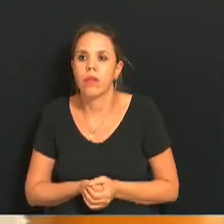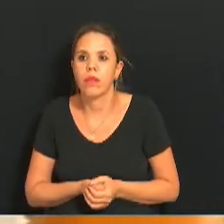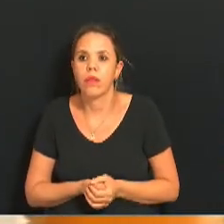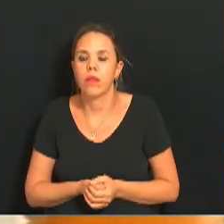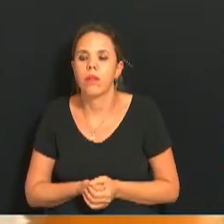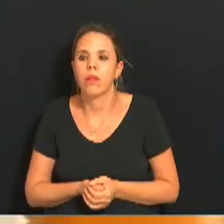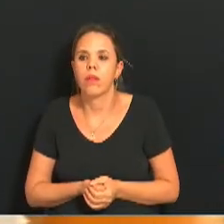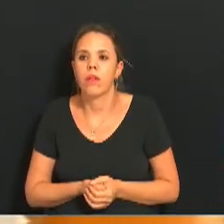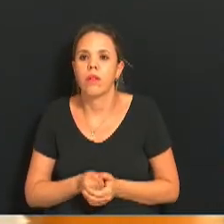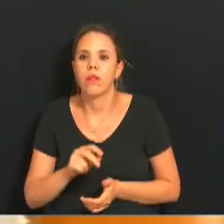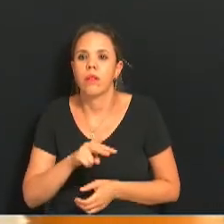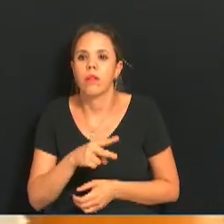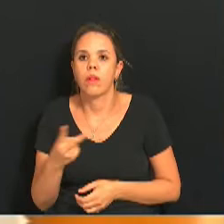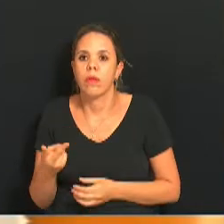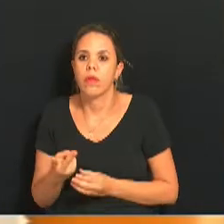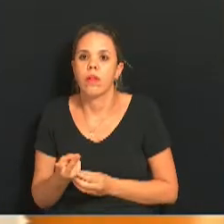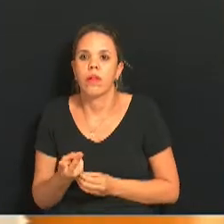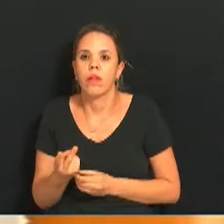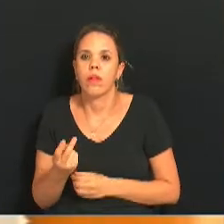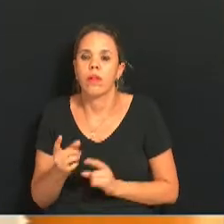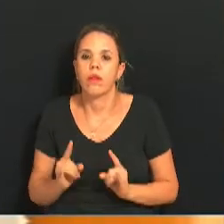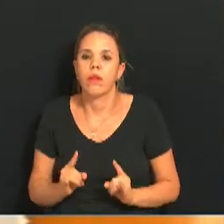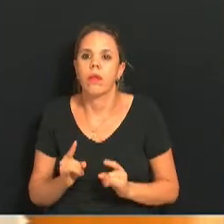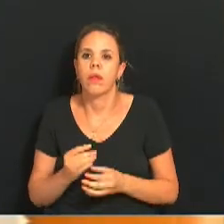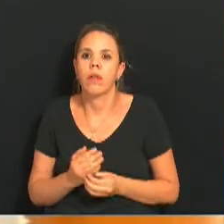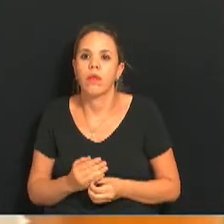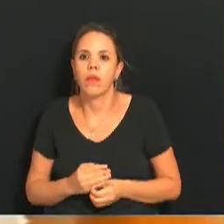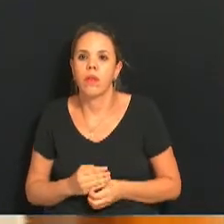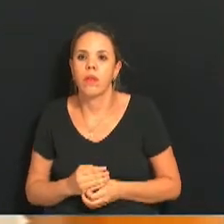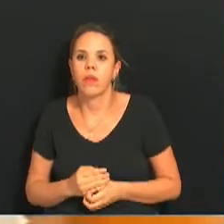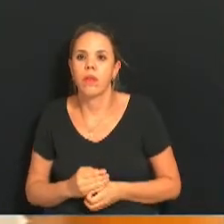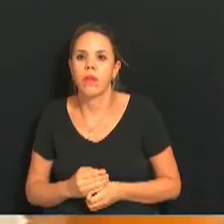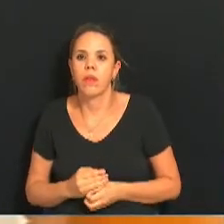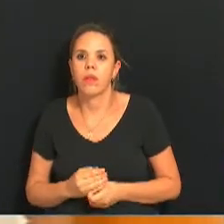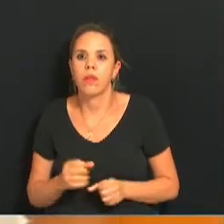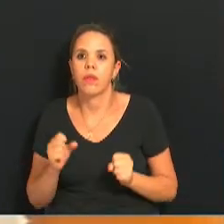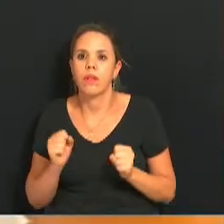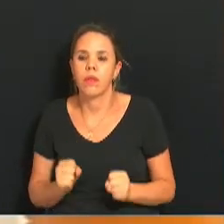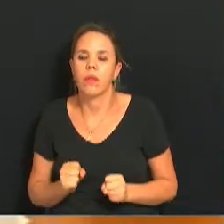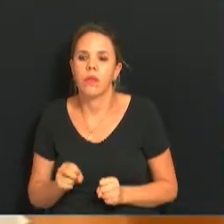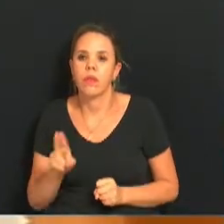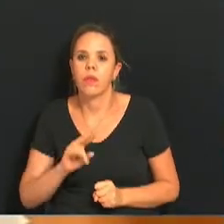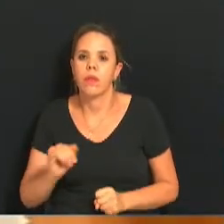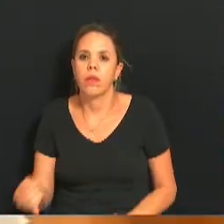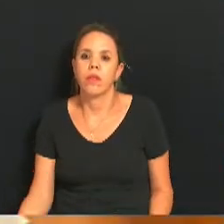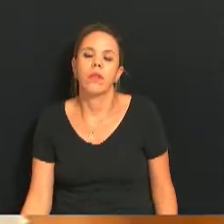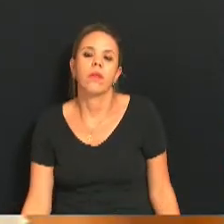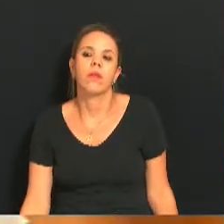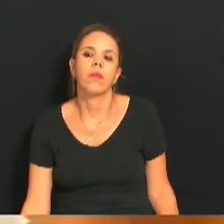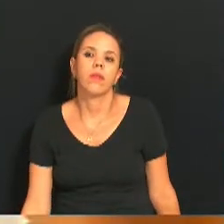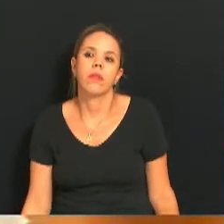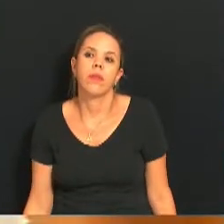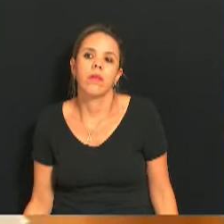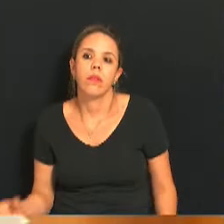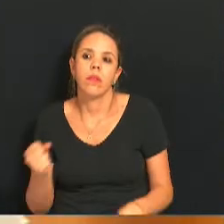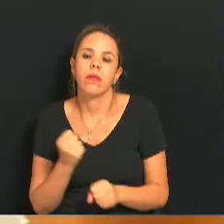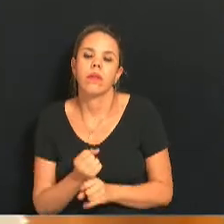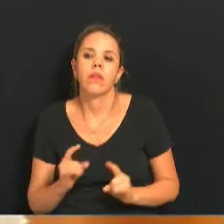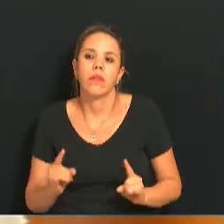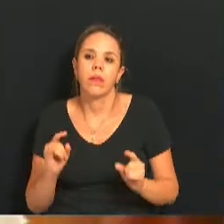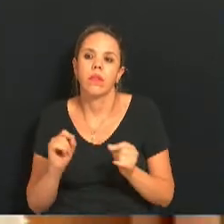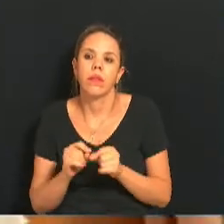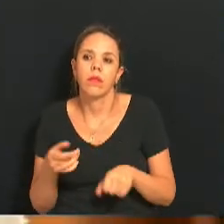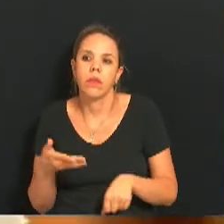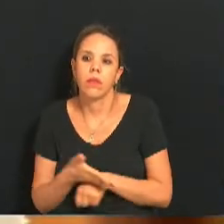contrapartida desse empreendimento ele seria poderia ser também utilizar para estar os imóveis e